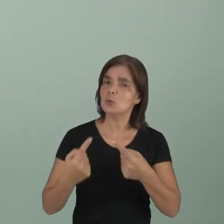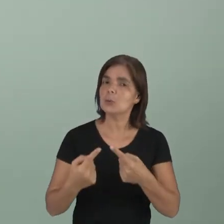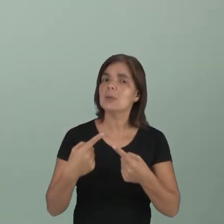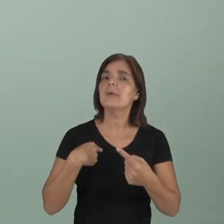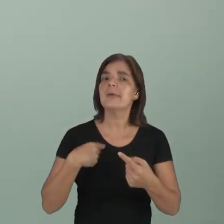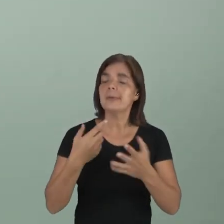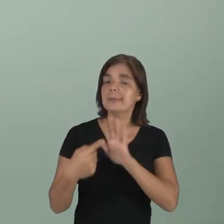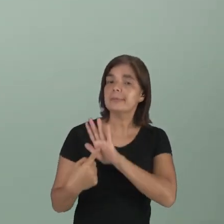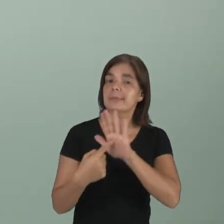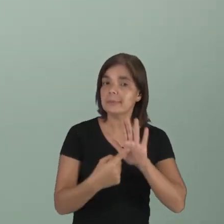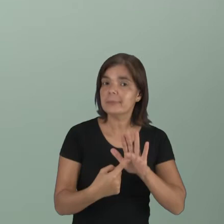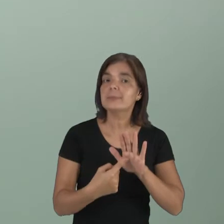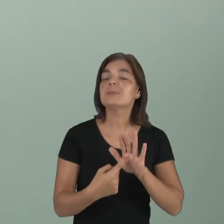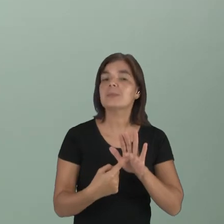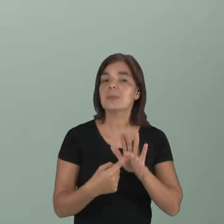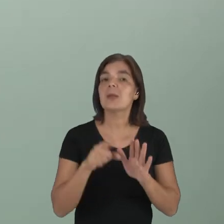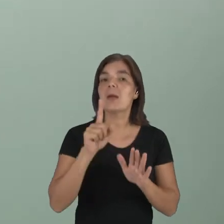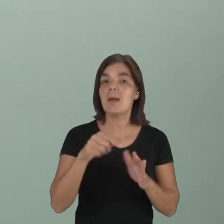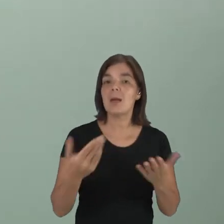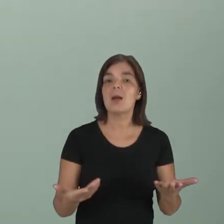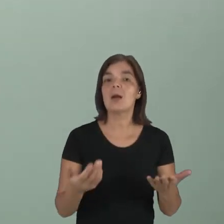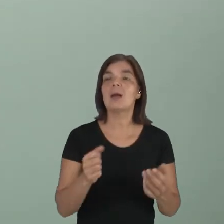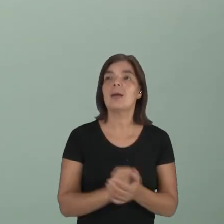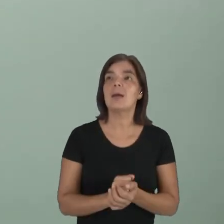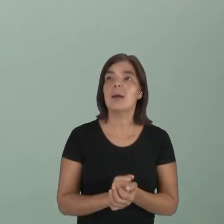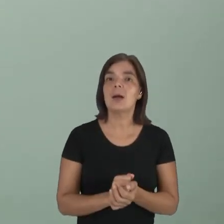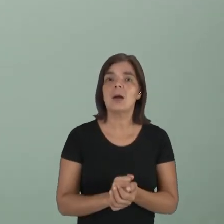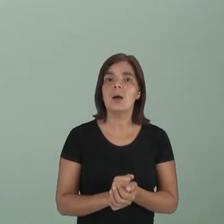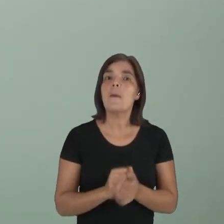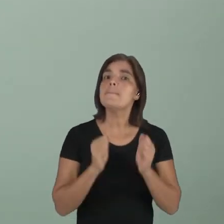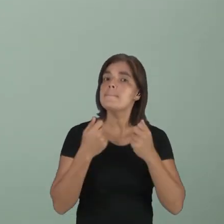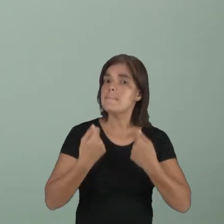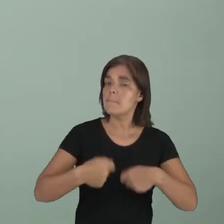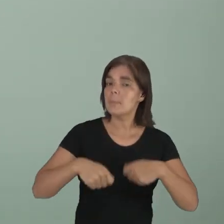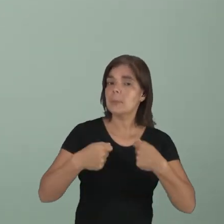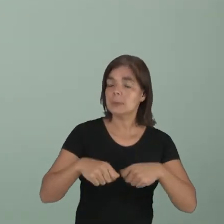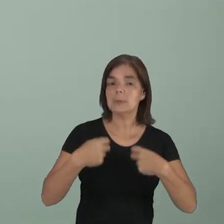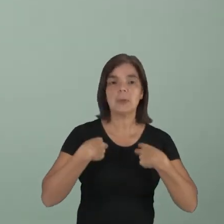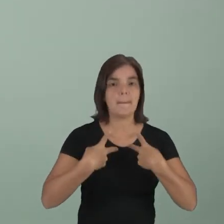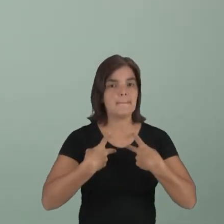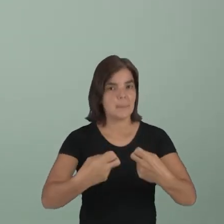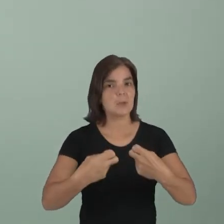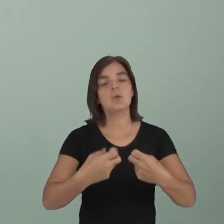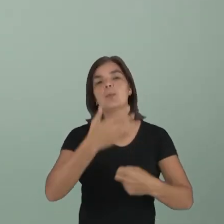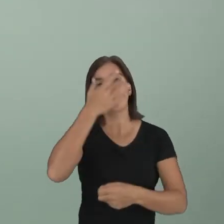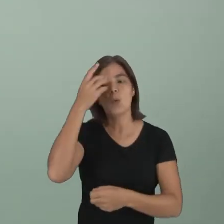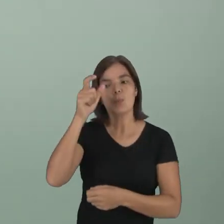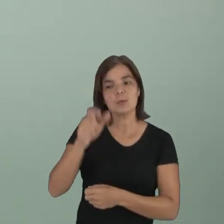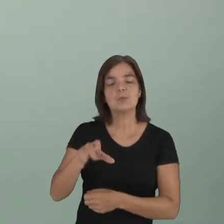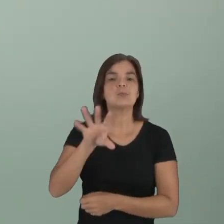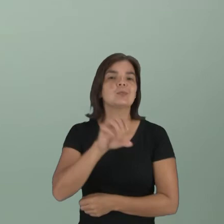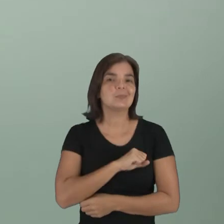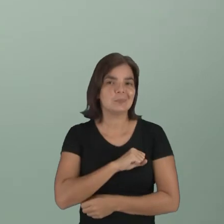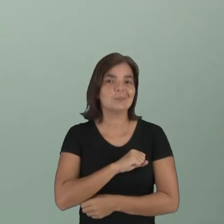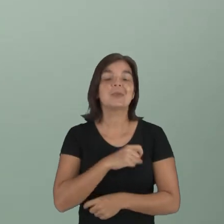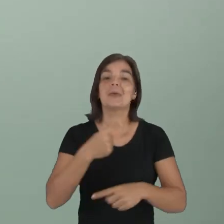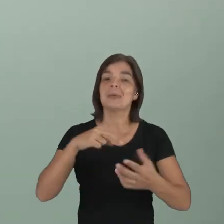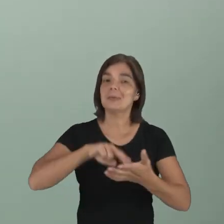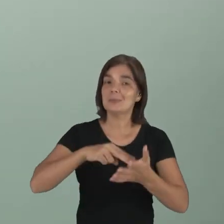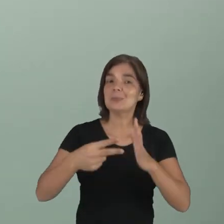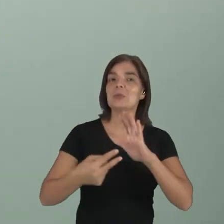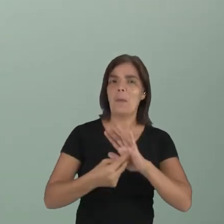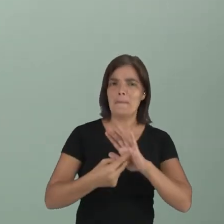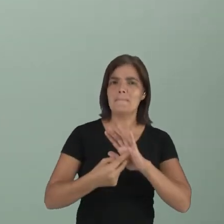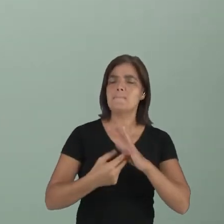expressivo que ele quer mostrar que ele precisa ser notado pela pessoa amada, que a pessoa amada